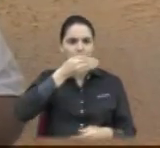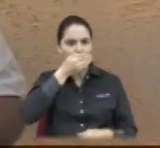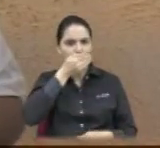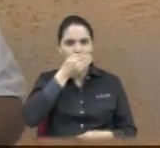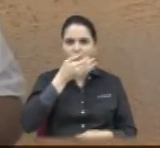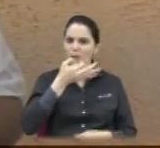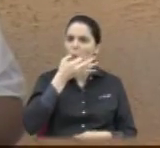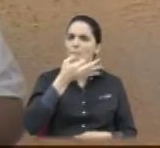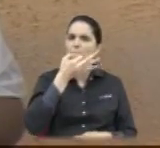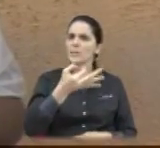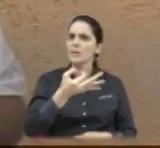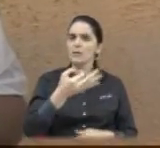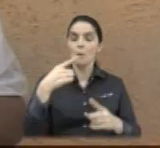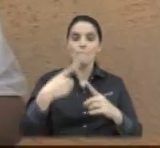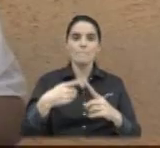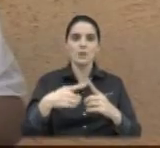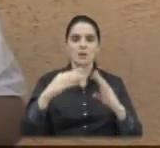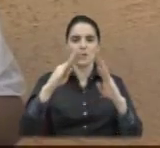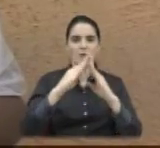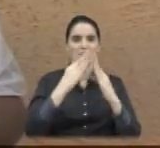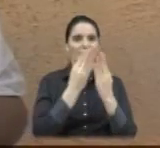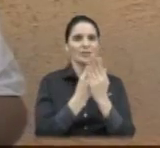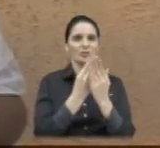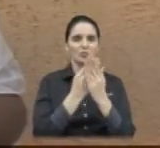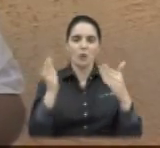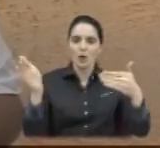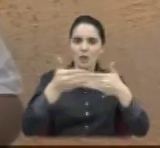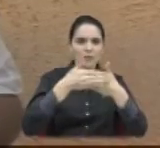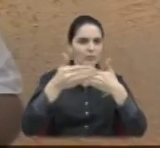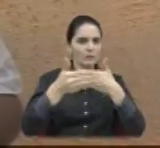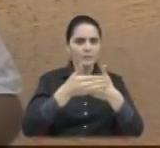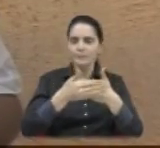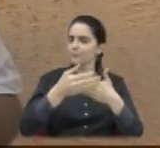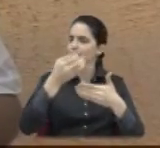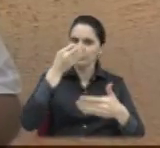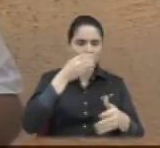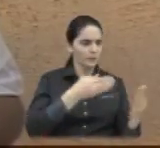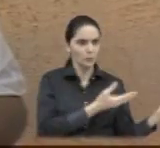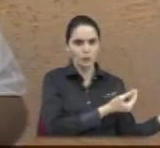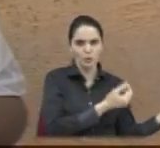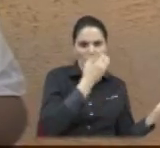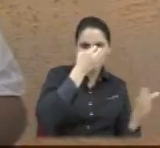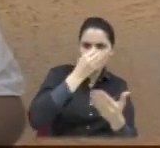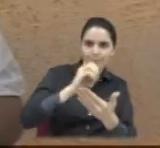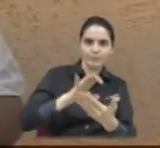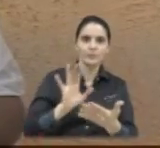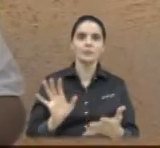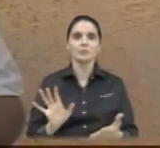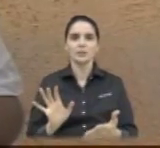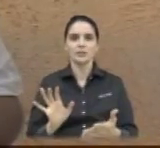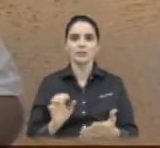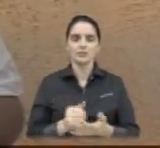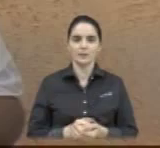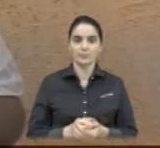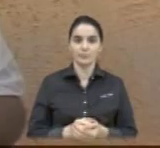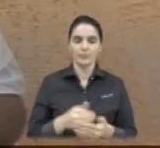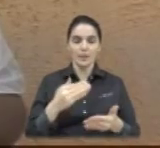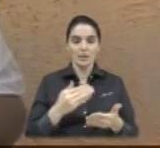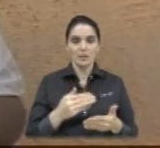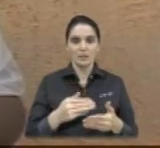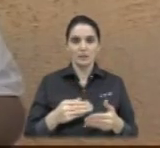até mesmo diante da declaração de guerra às ocupações feitas pelo chefe de gabinete da secretaria de educação fernando pádula